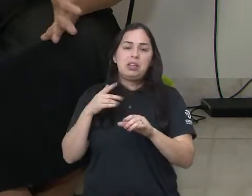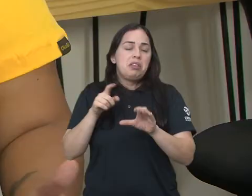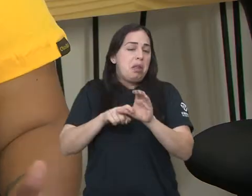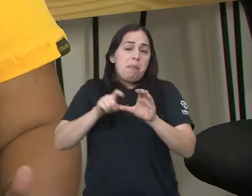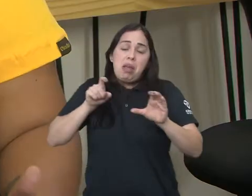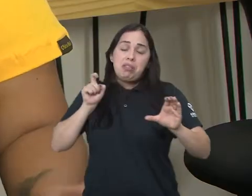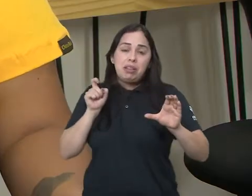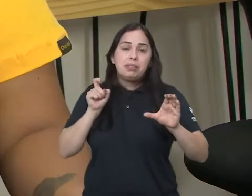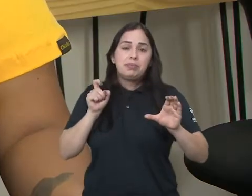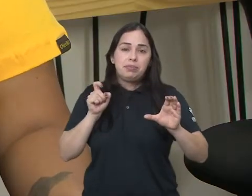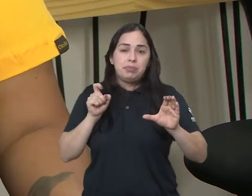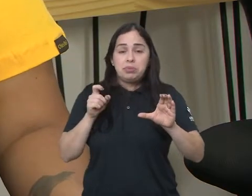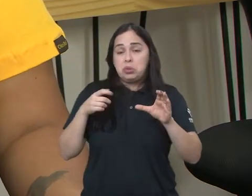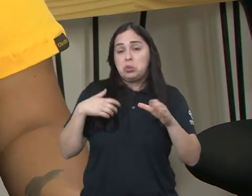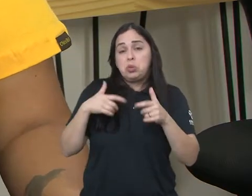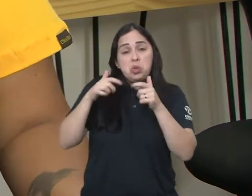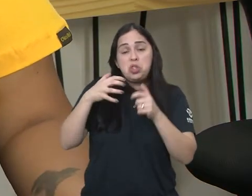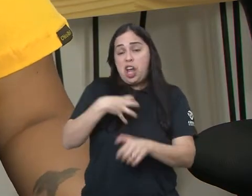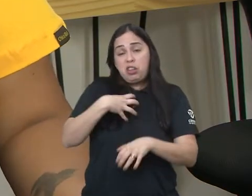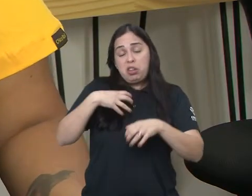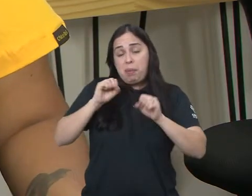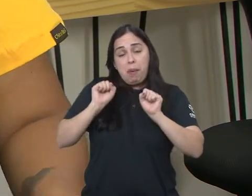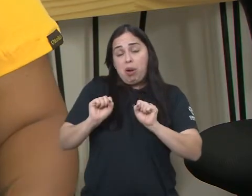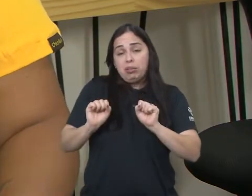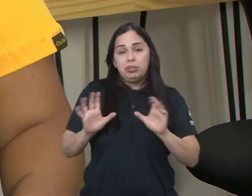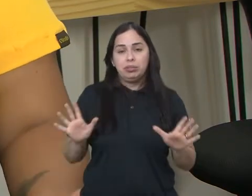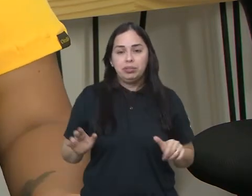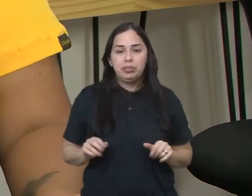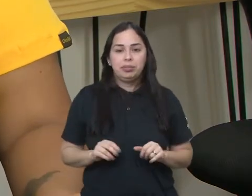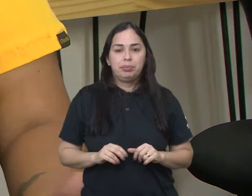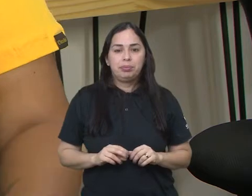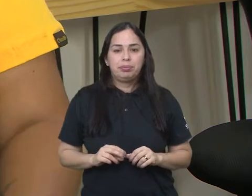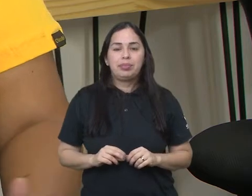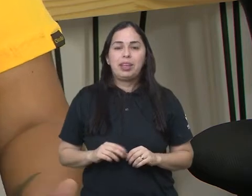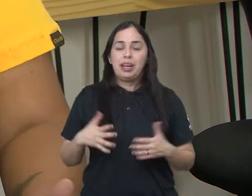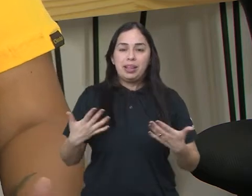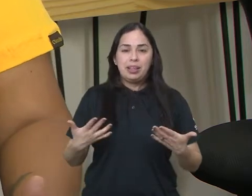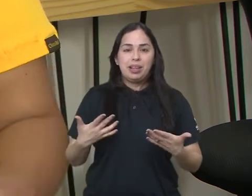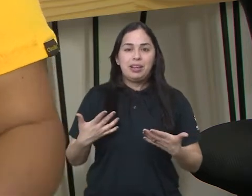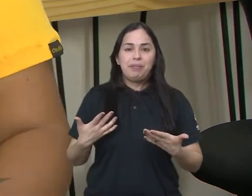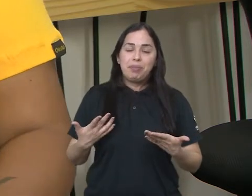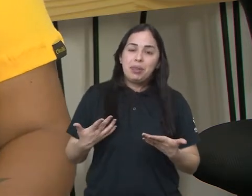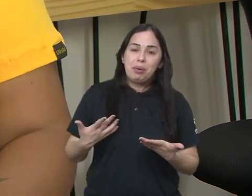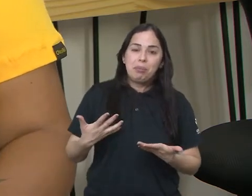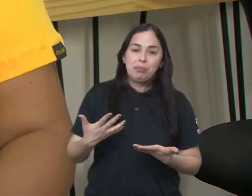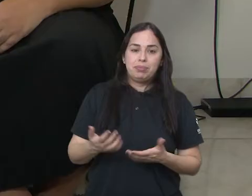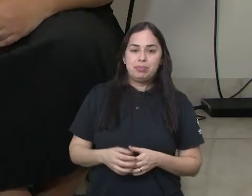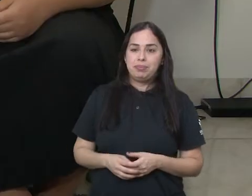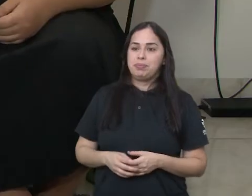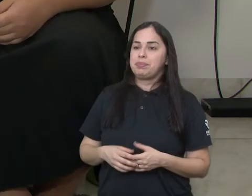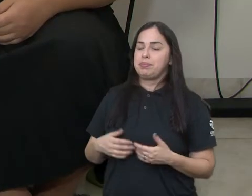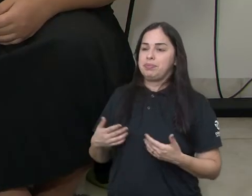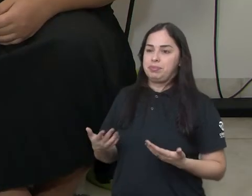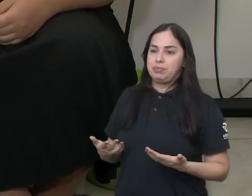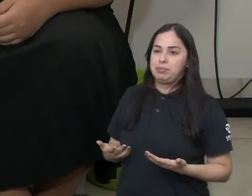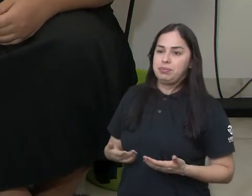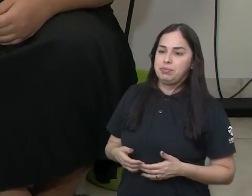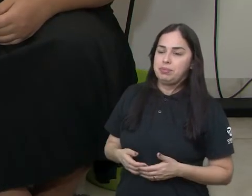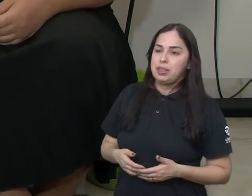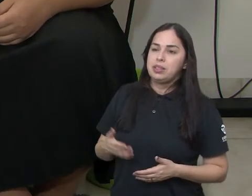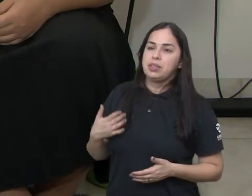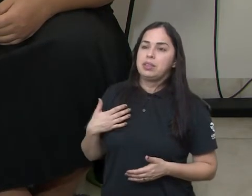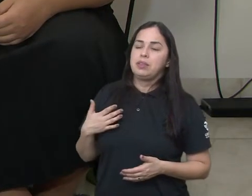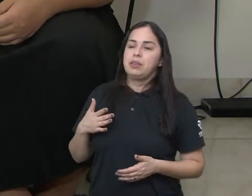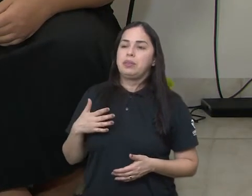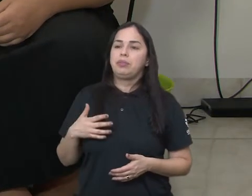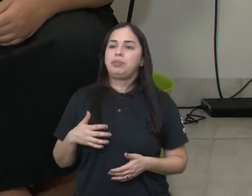da maneira assim, que der, da melhor maneira que der. Essa que é a grande situação, assim. Uhum. E você